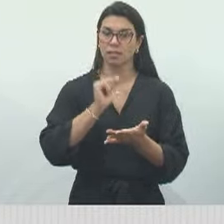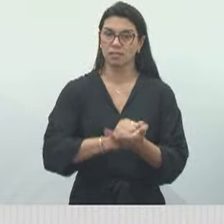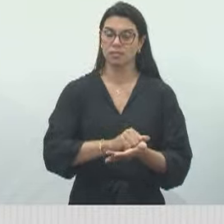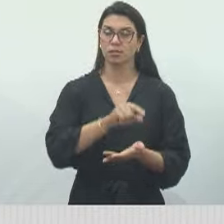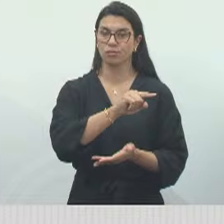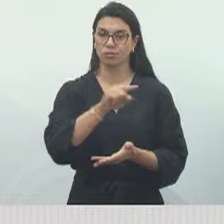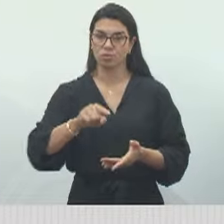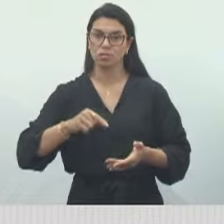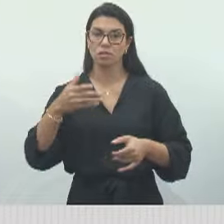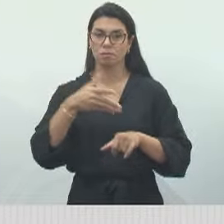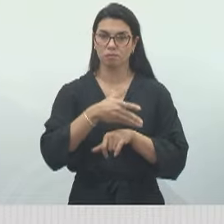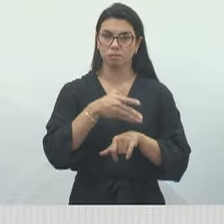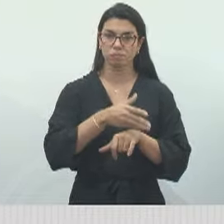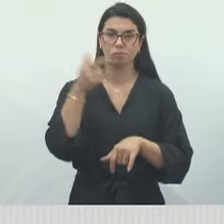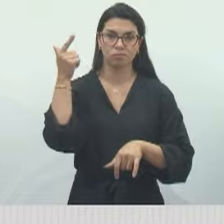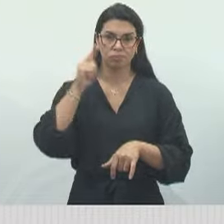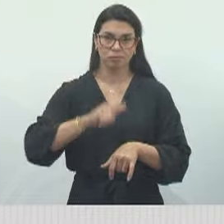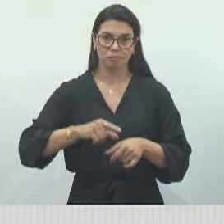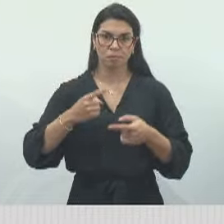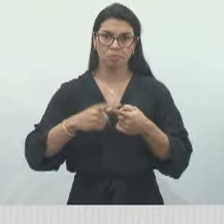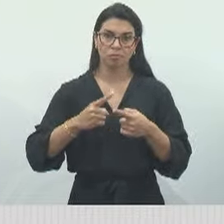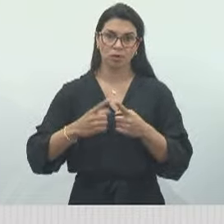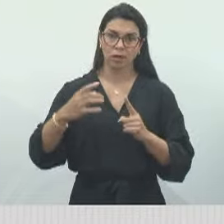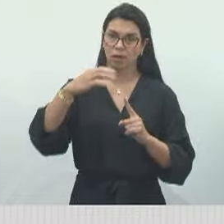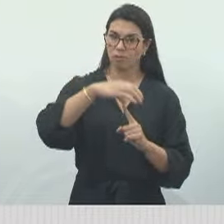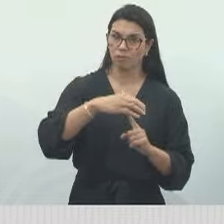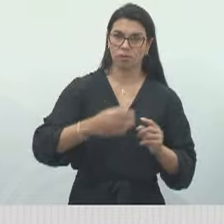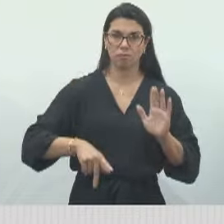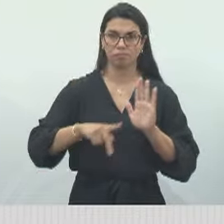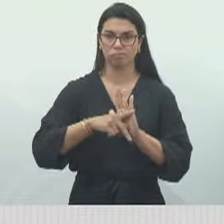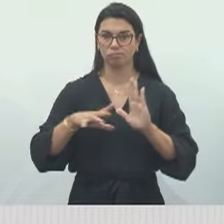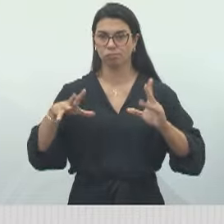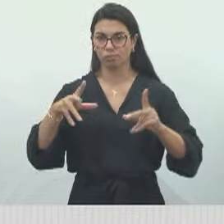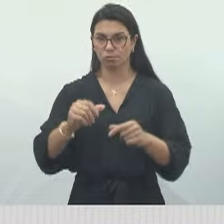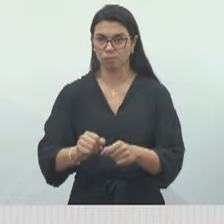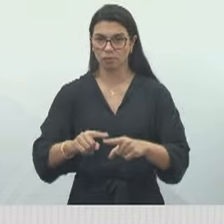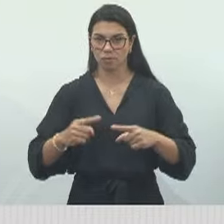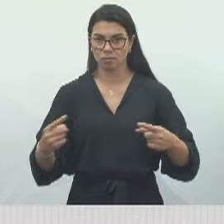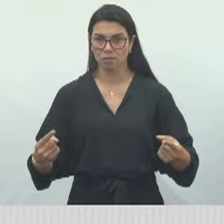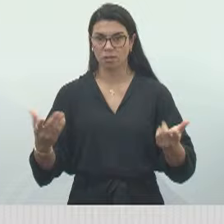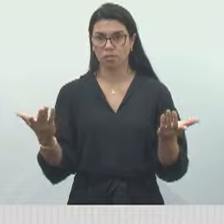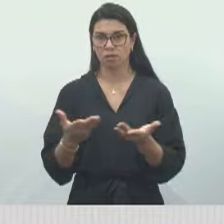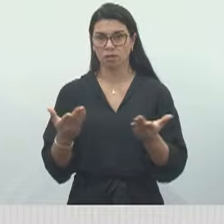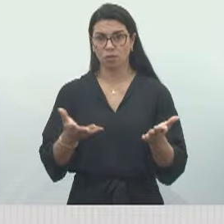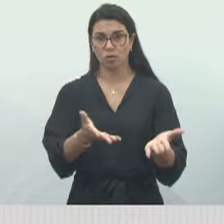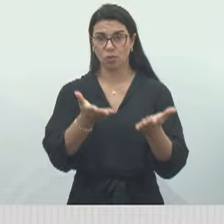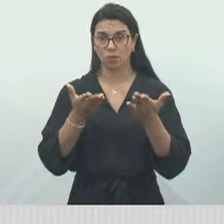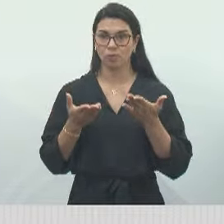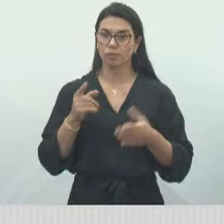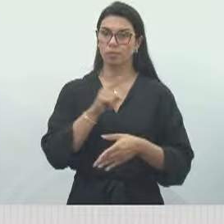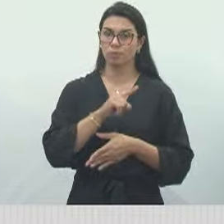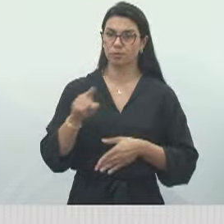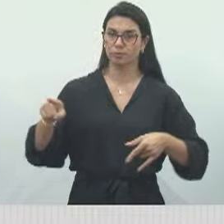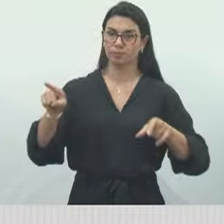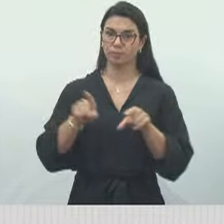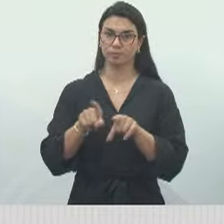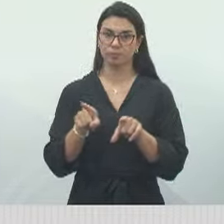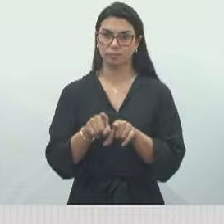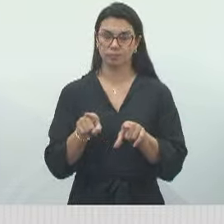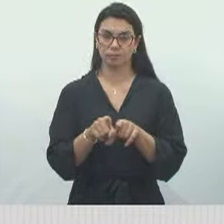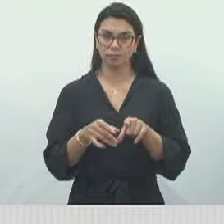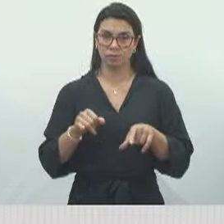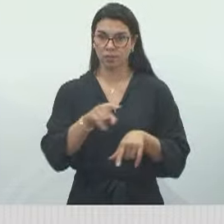para participar também da feira, que a feira é de todos, tá? E deixo aqui o nosso convite